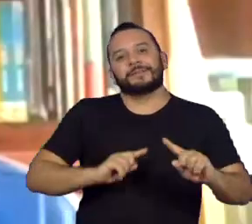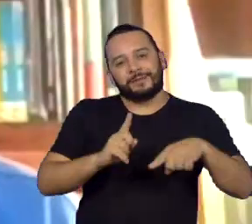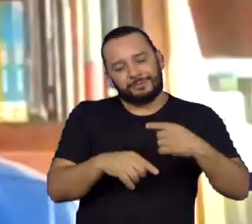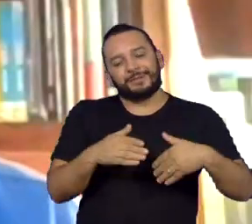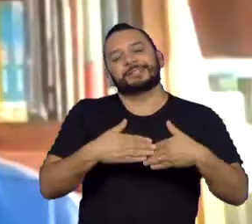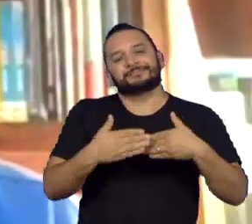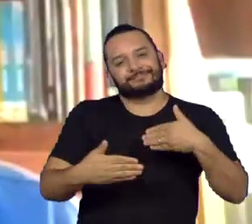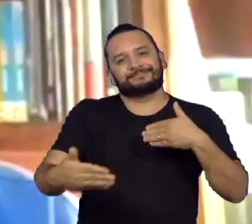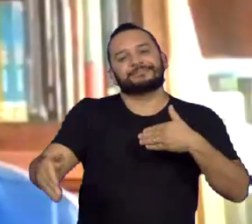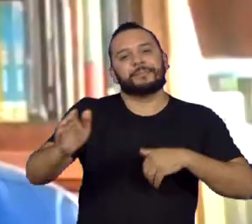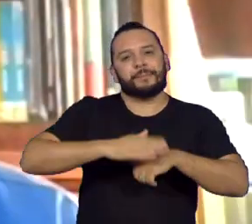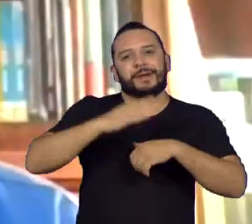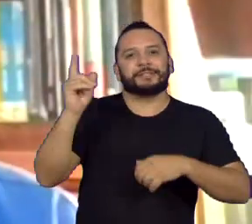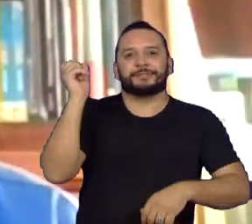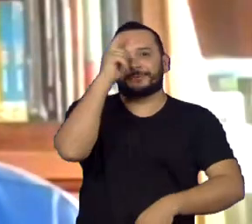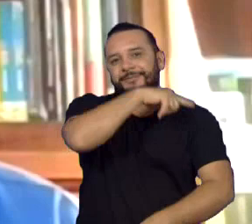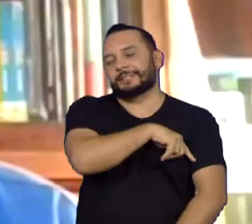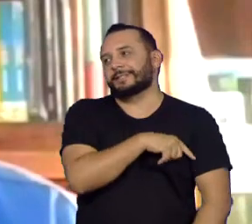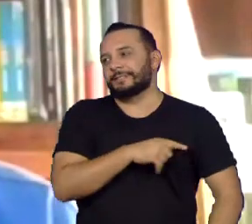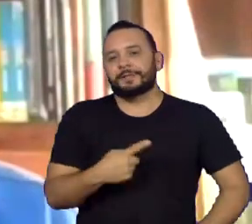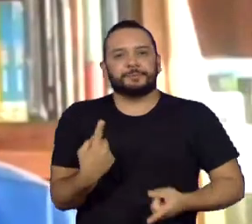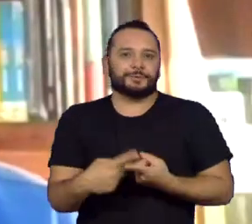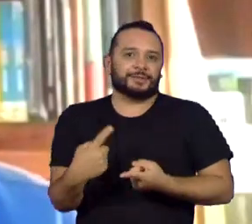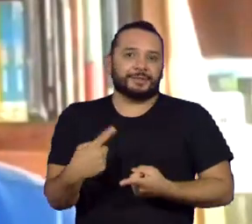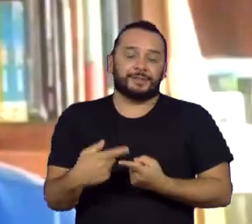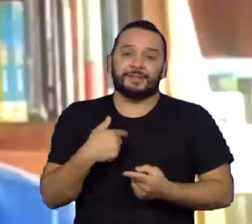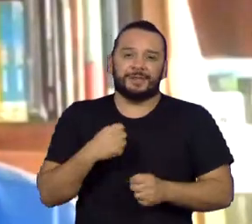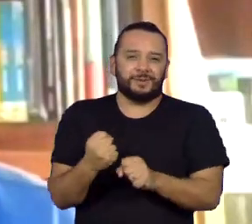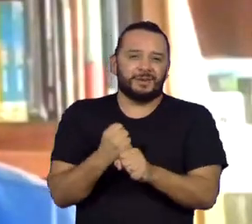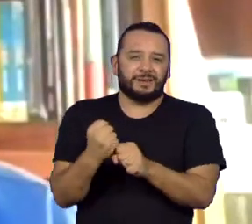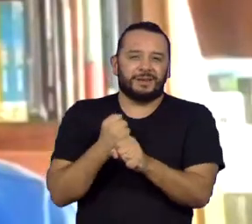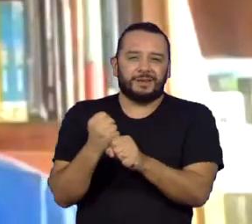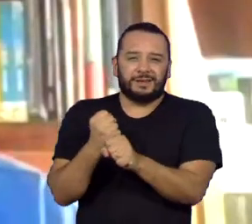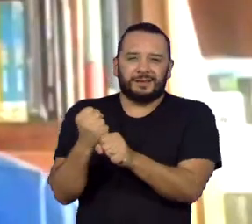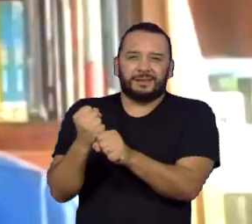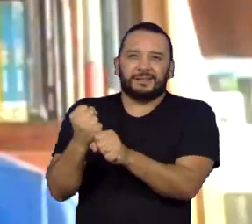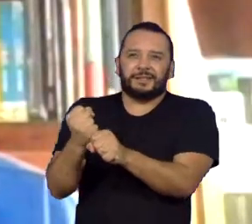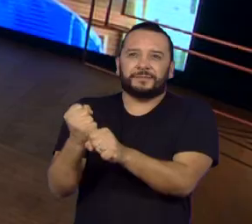muito mais difícil, porque eu passei alguns anos